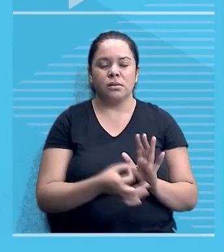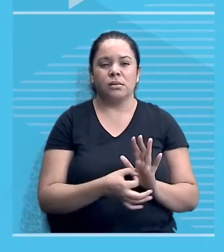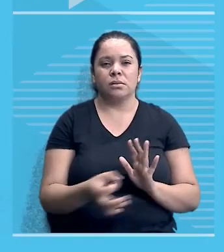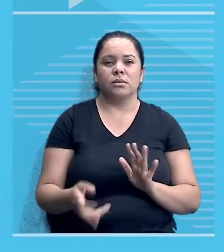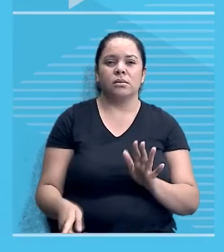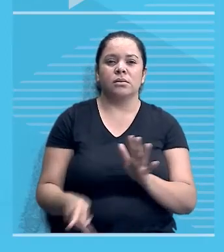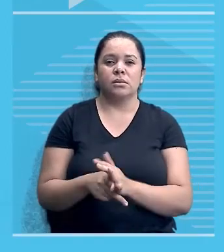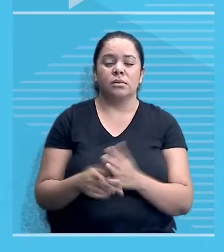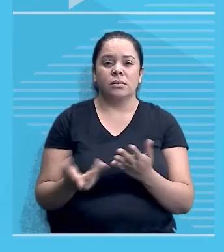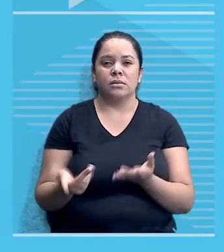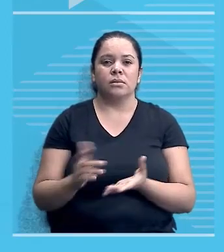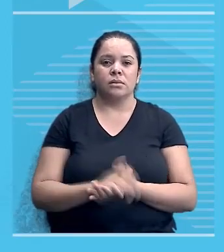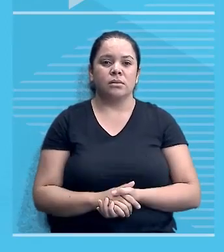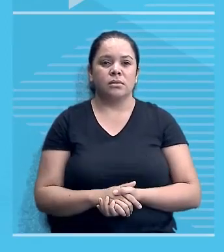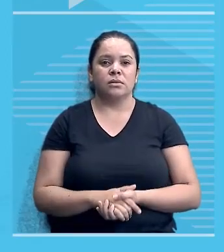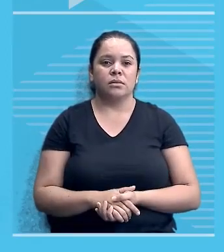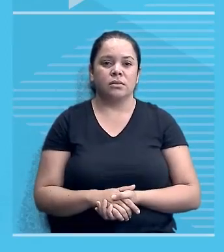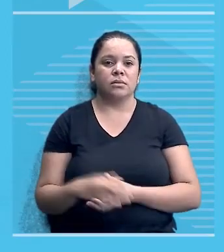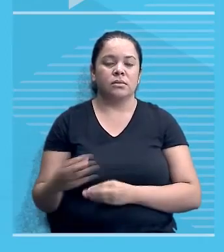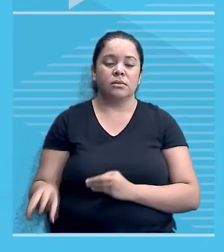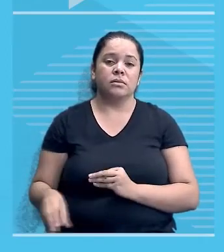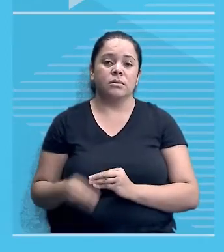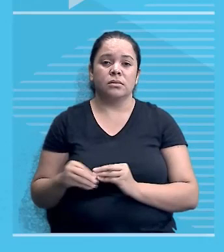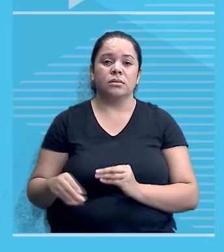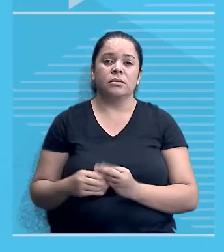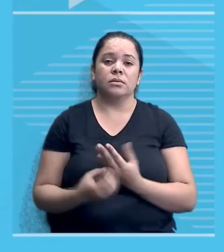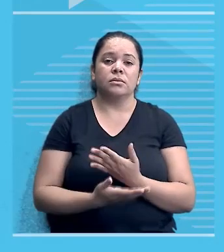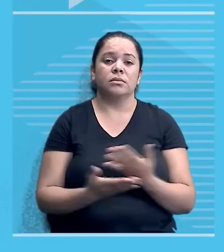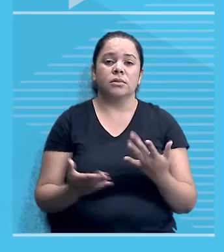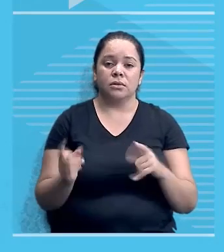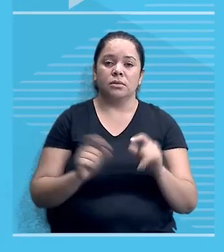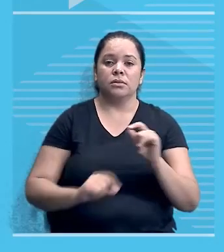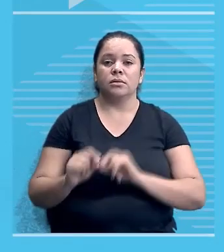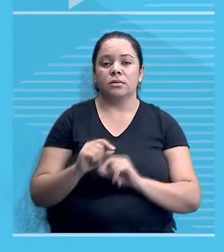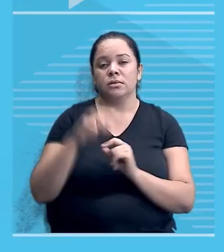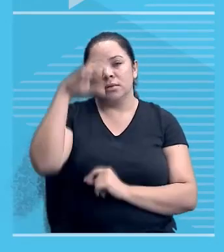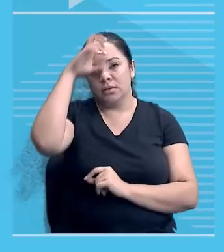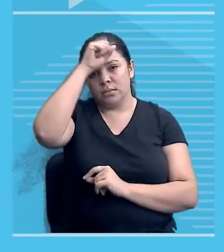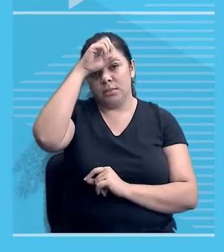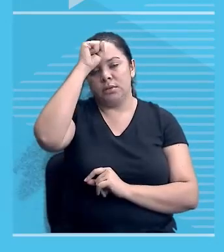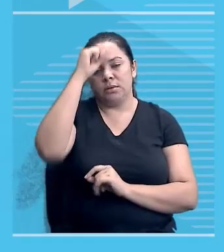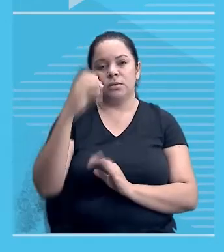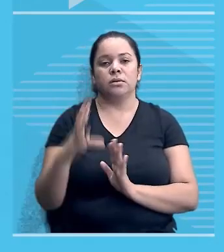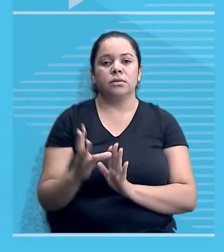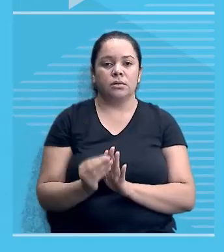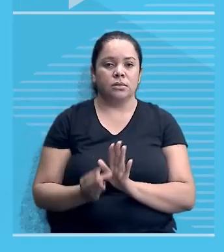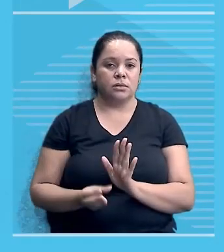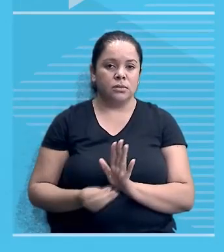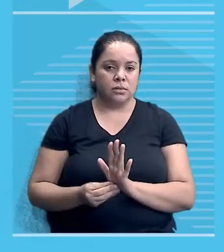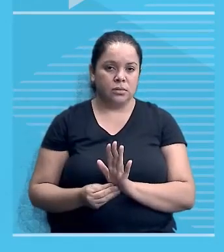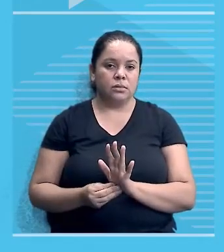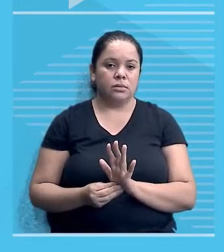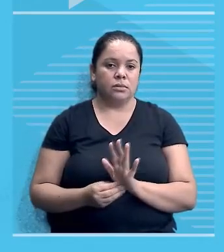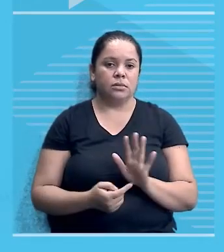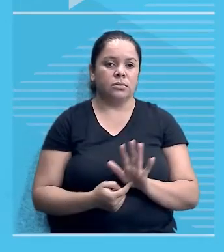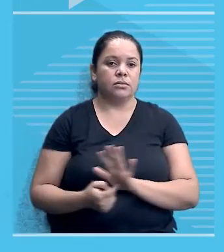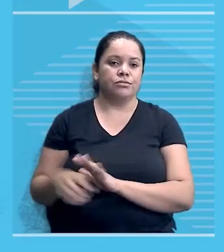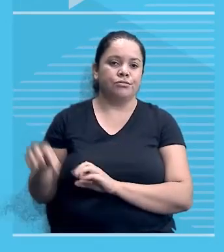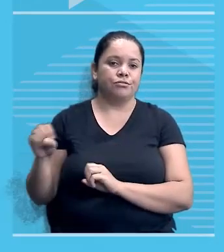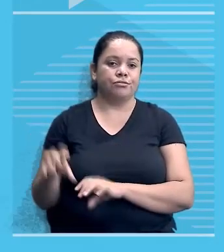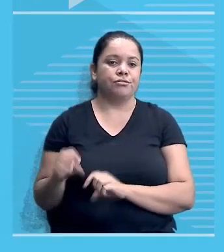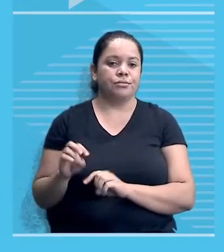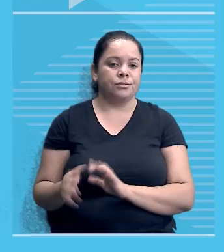forma vai contribuir aí para que você absorva melhor o conteúdo né os conteúdos que foram ministrados tranquilo